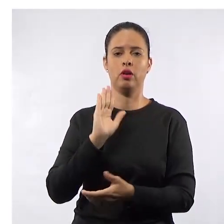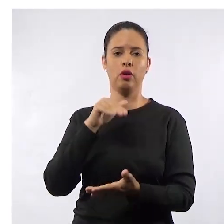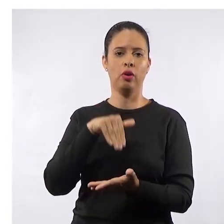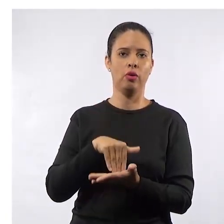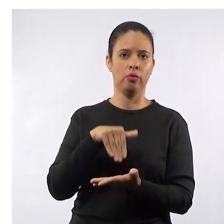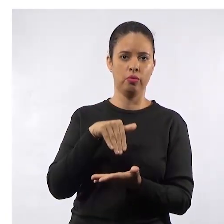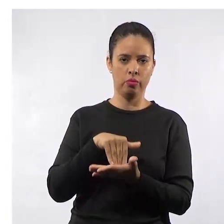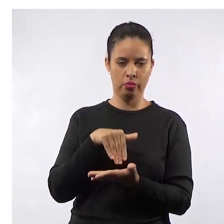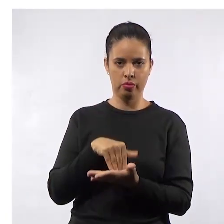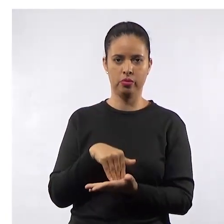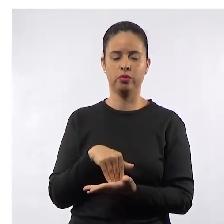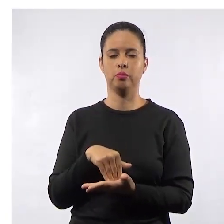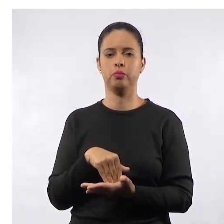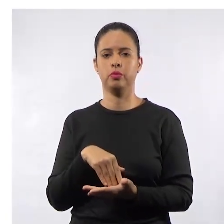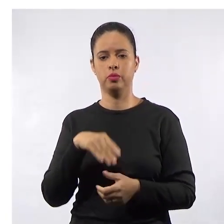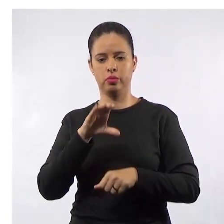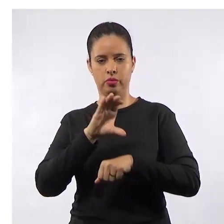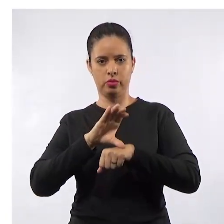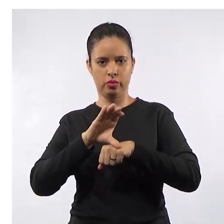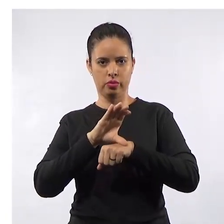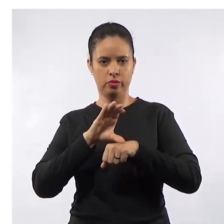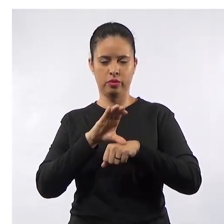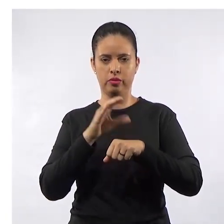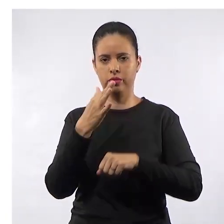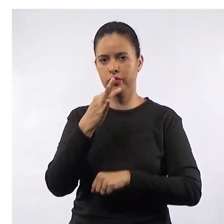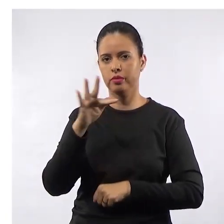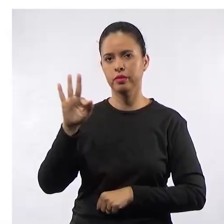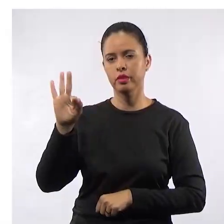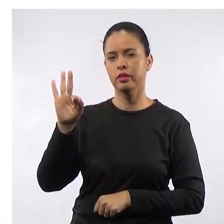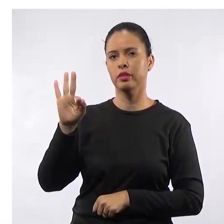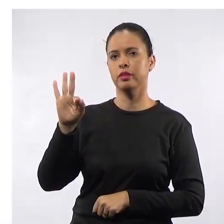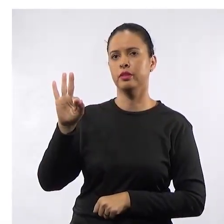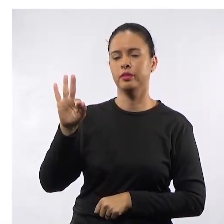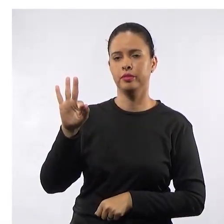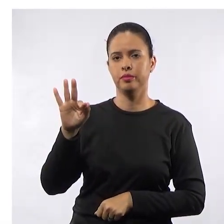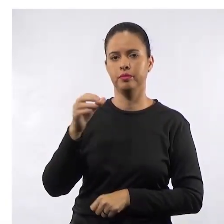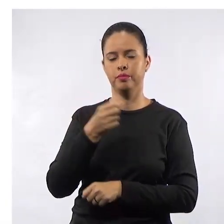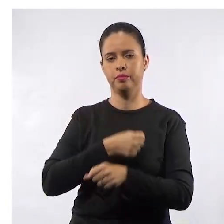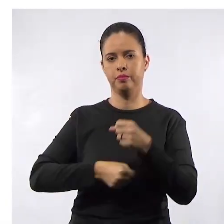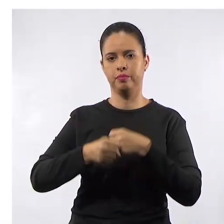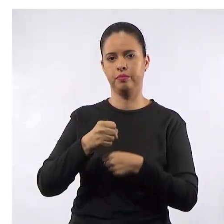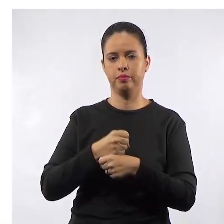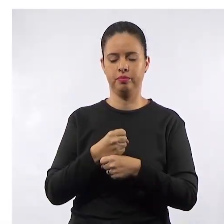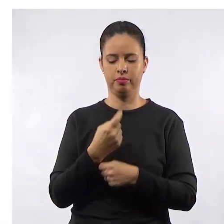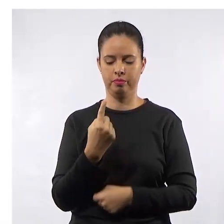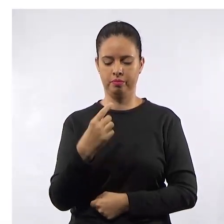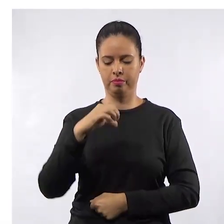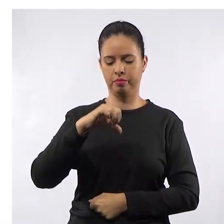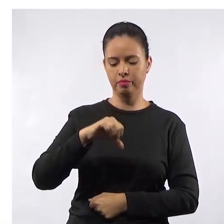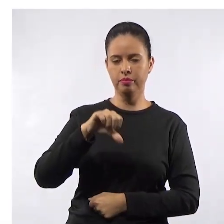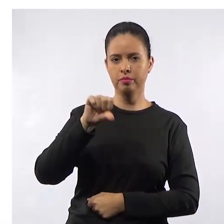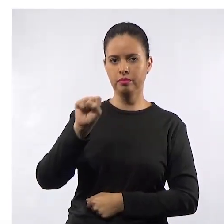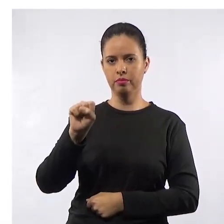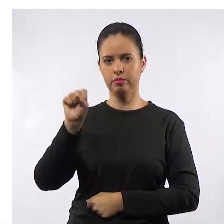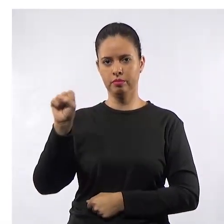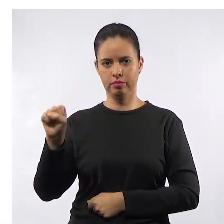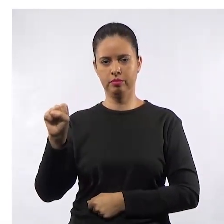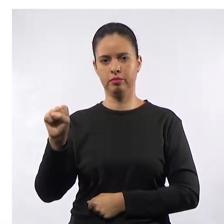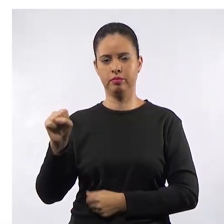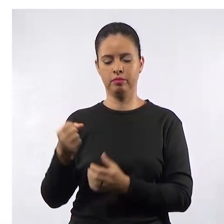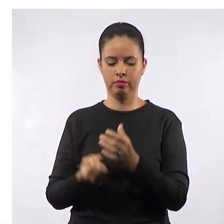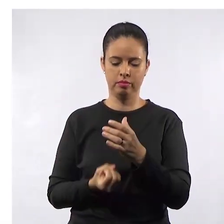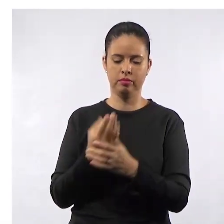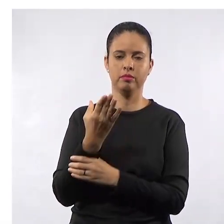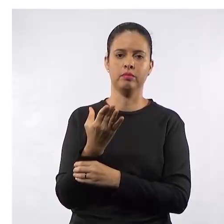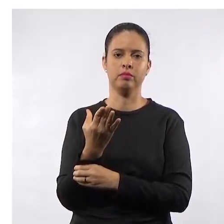última, né? Nós tivemos algumas aí no decorrer da nossa história, mas estamos aí com a nossa Constituição Federal de 1988,